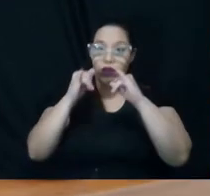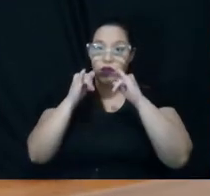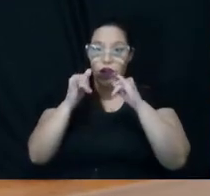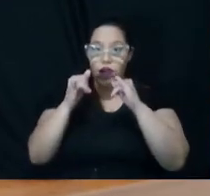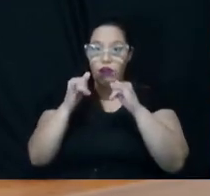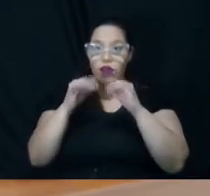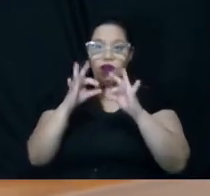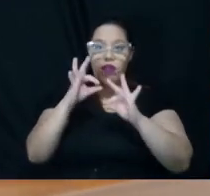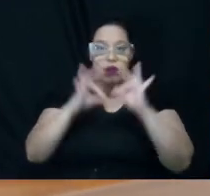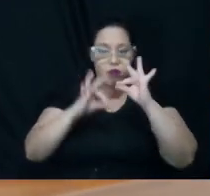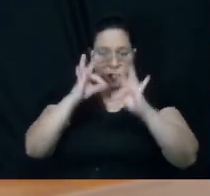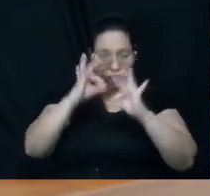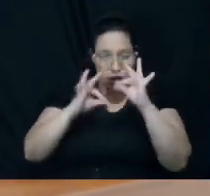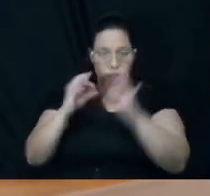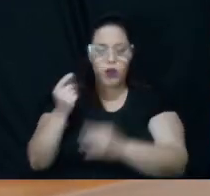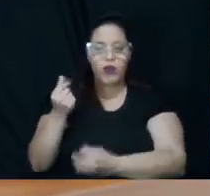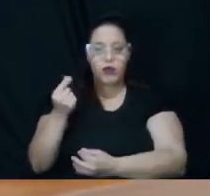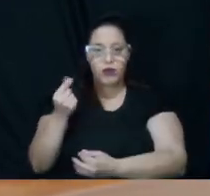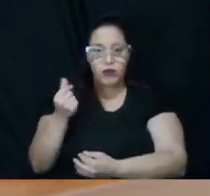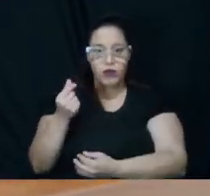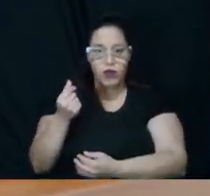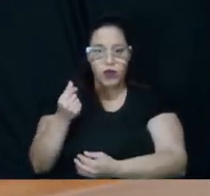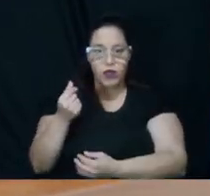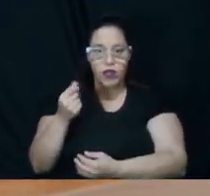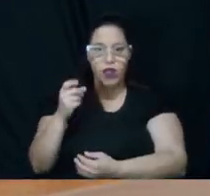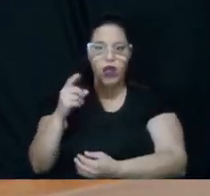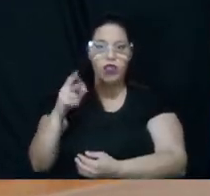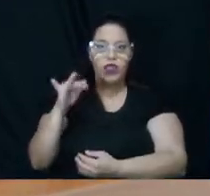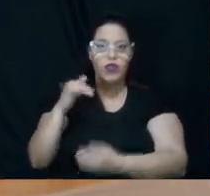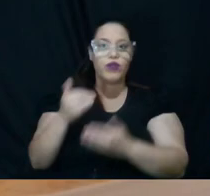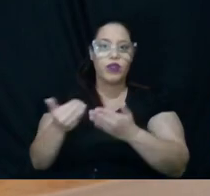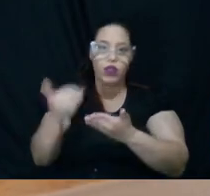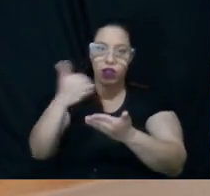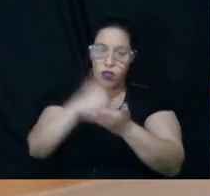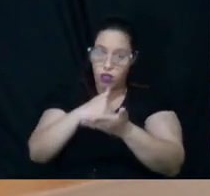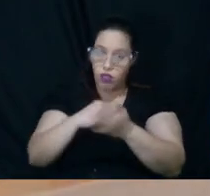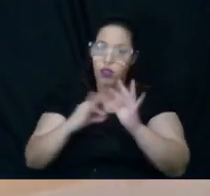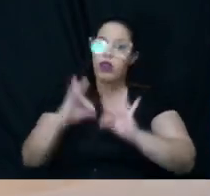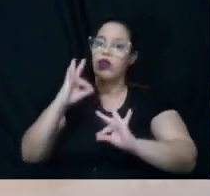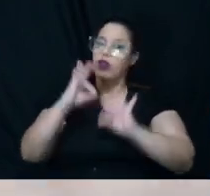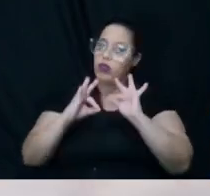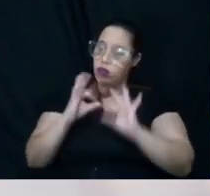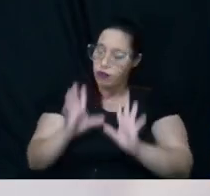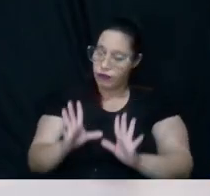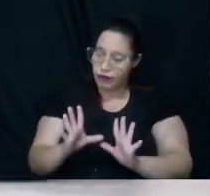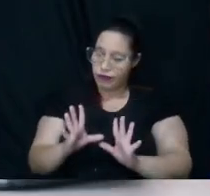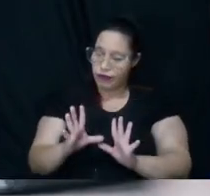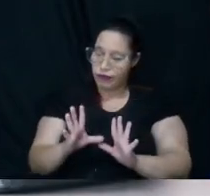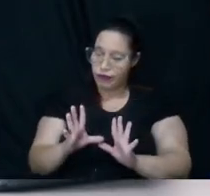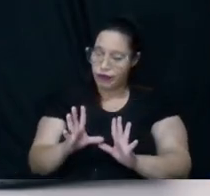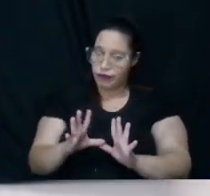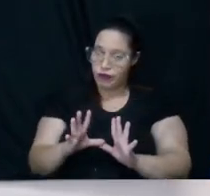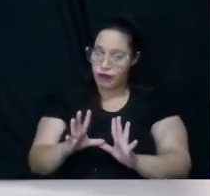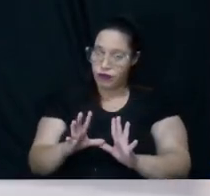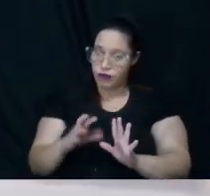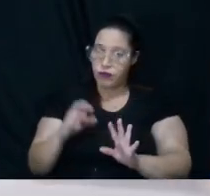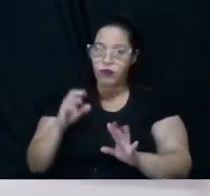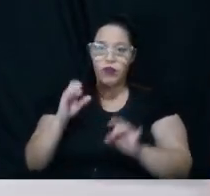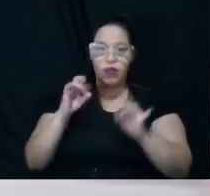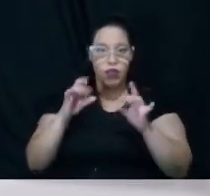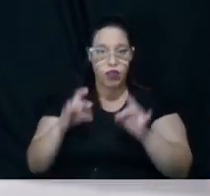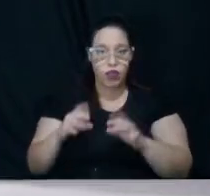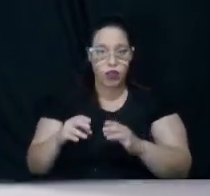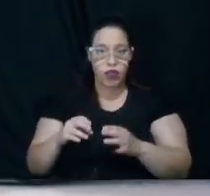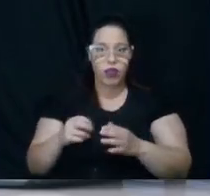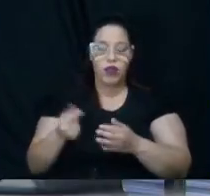financeiro. A dívida, ela tem que entrar no planejamento de alguma forma, analisando principalmente todas as receitas que a família tem